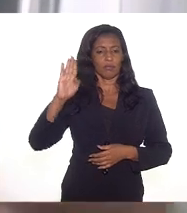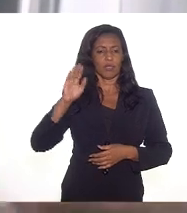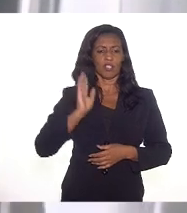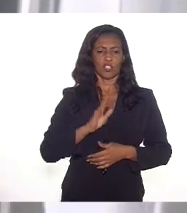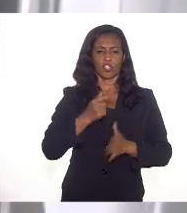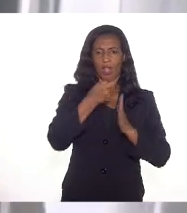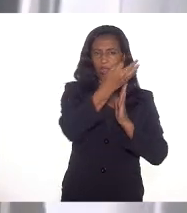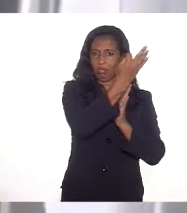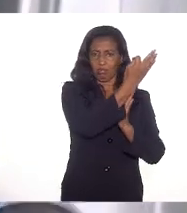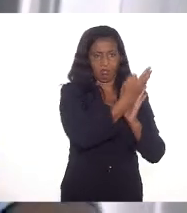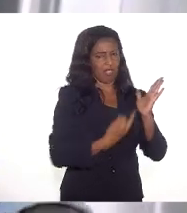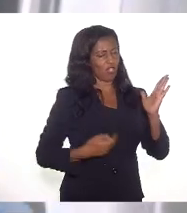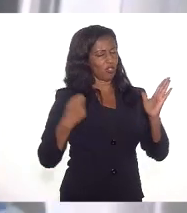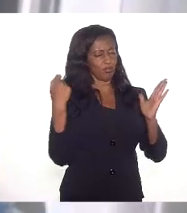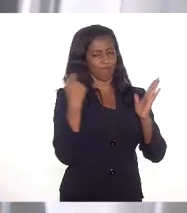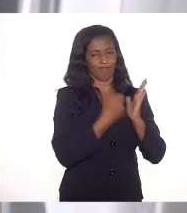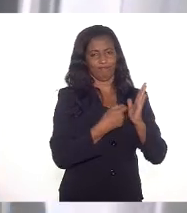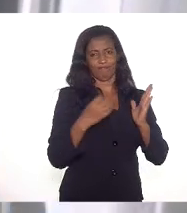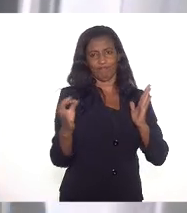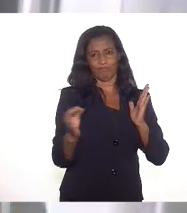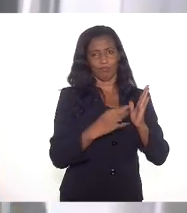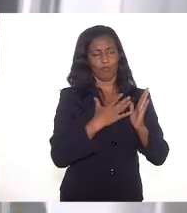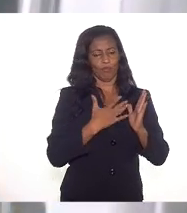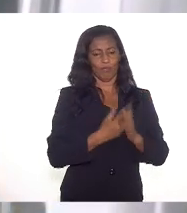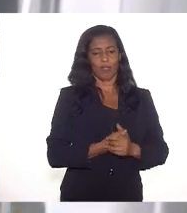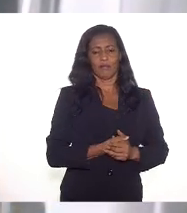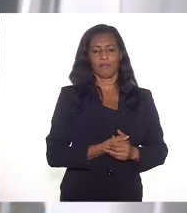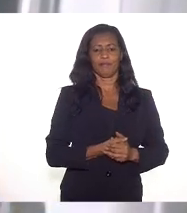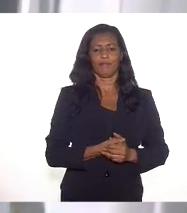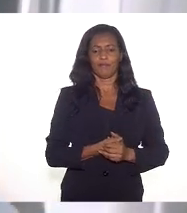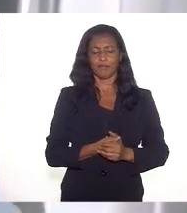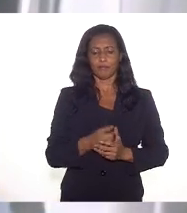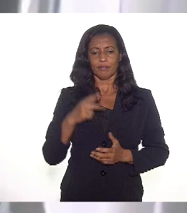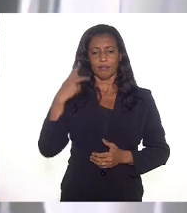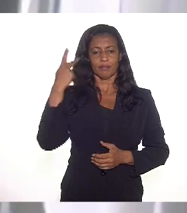mencionado, textualmente mencionado, como sendo o uso de câmeras